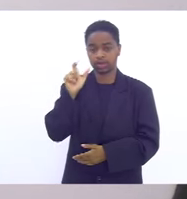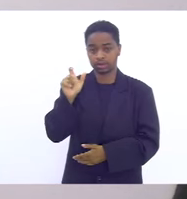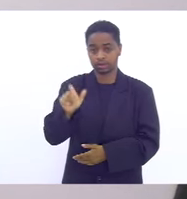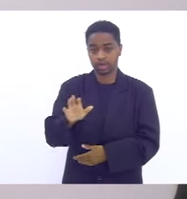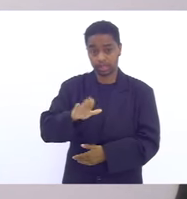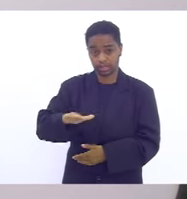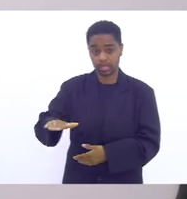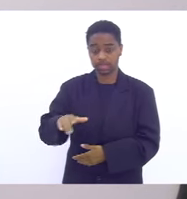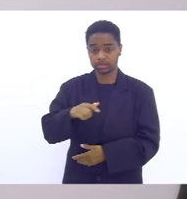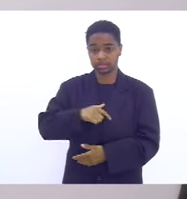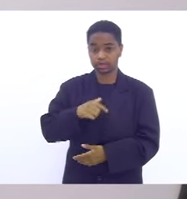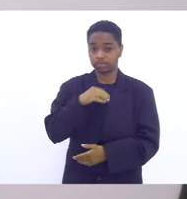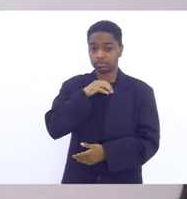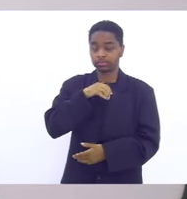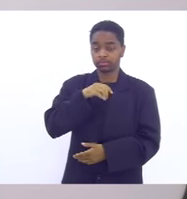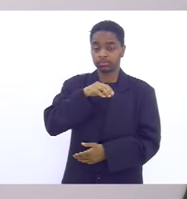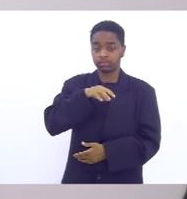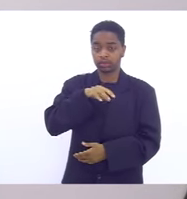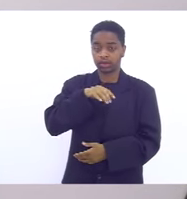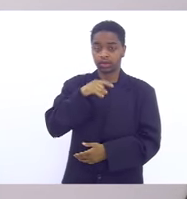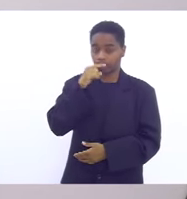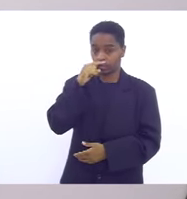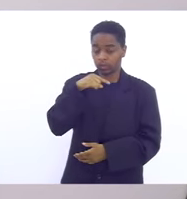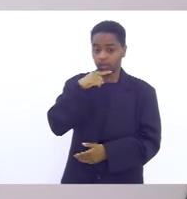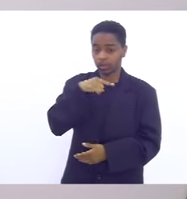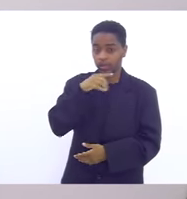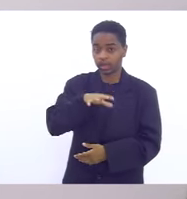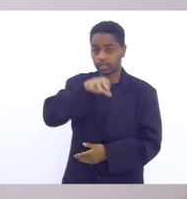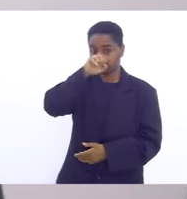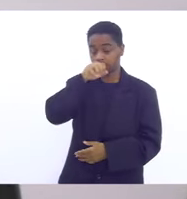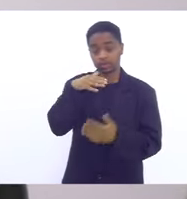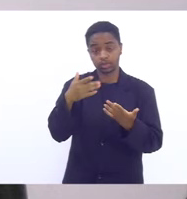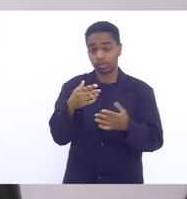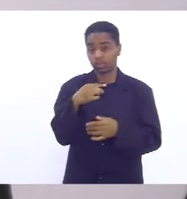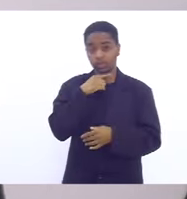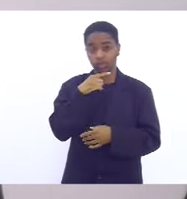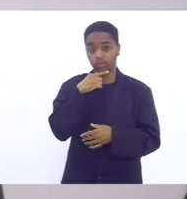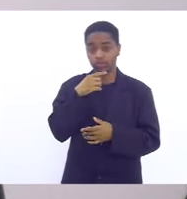criança com asma e que não conseguiu, né, fazer a